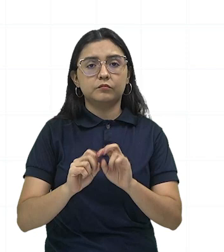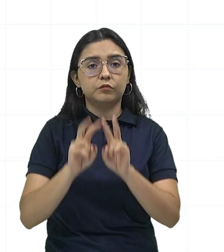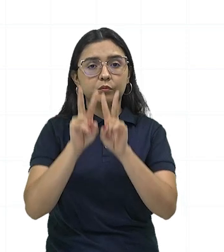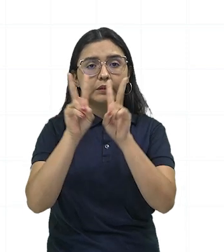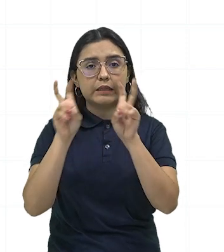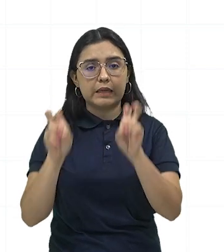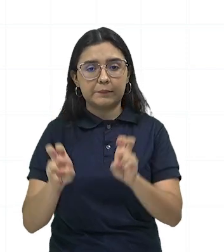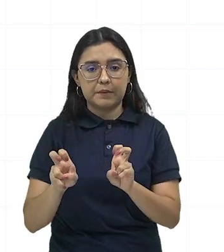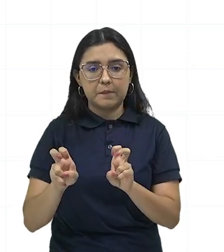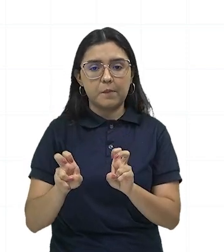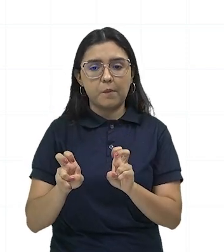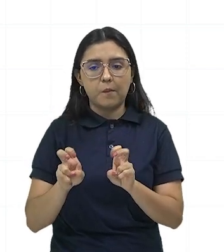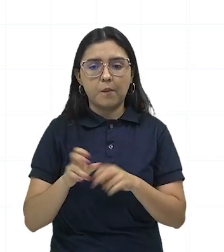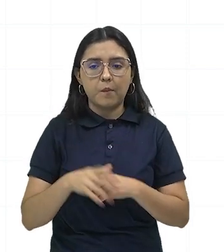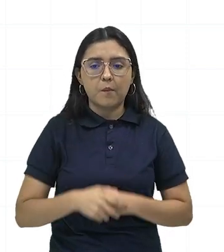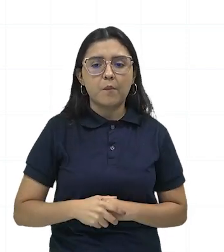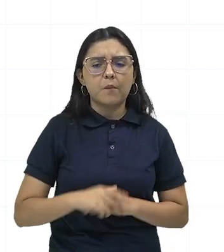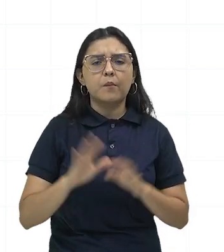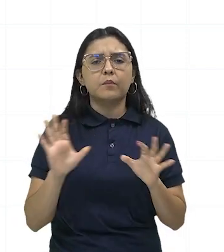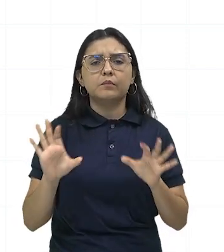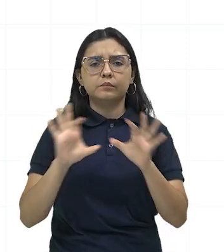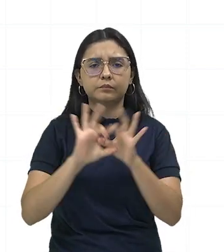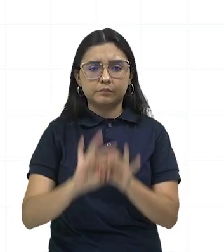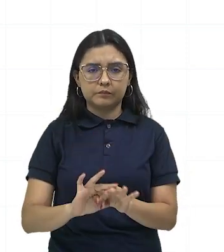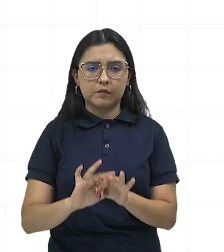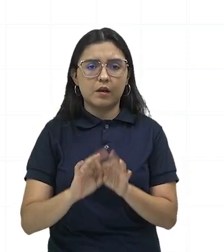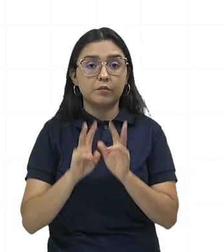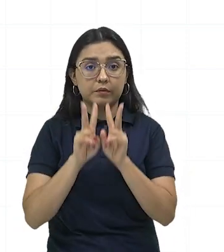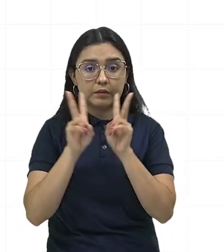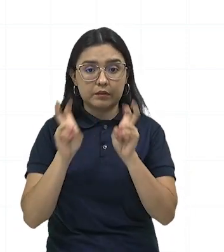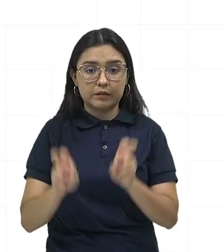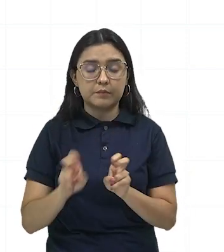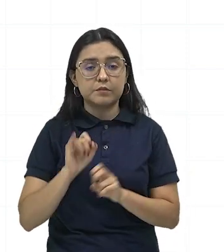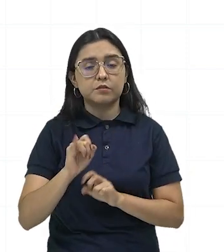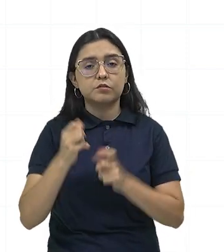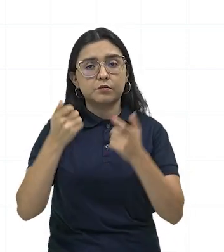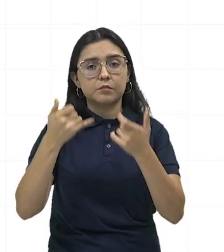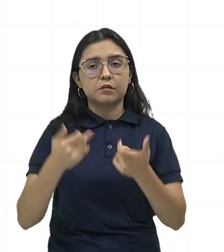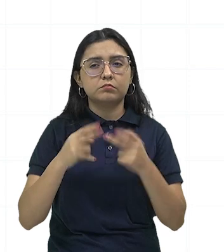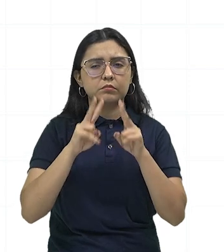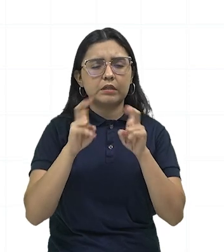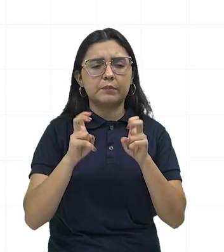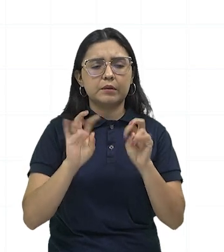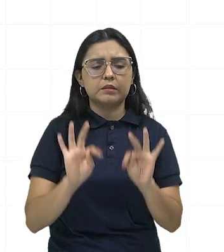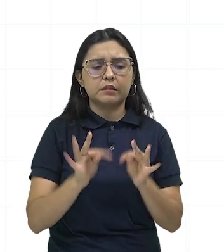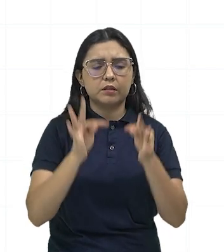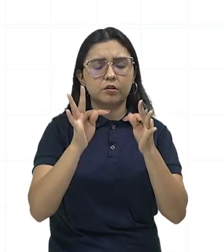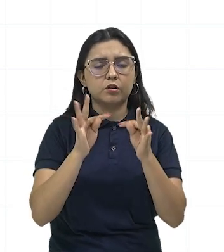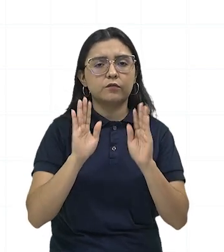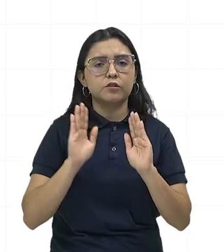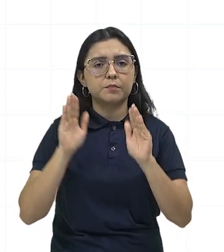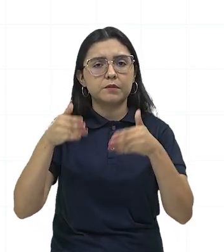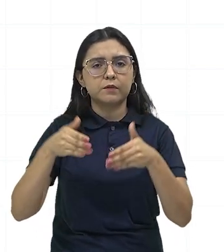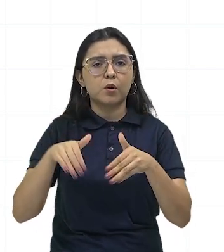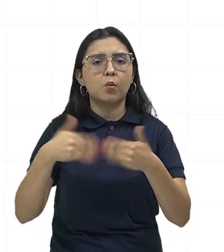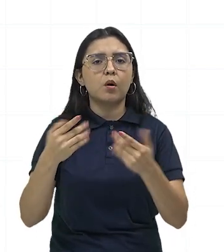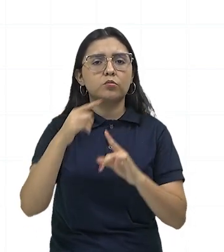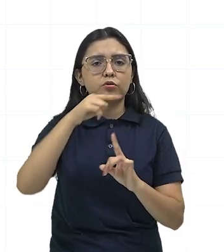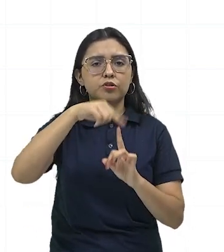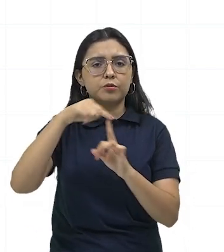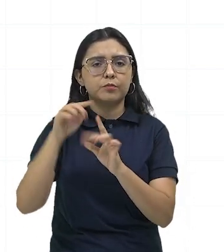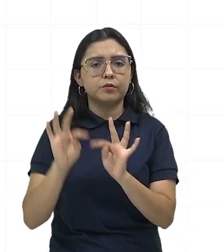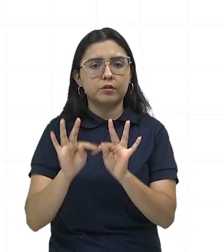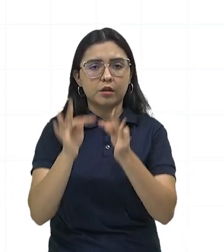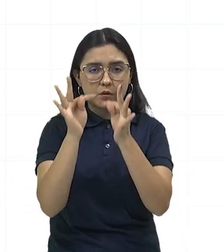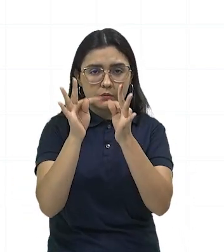temático, ou seja, aliada ao assunto. Se eu estou falando sobre tecnologia, eu vou especificar qual é a tecnologia, ou eu vou